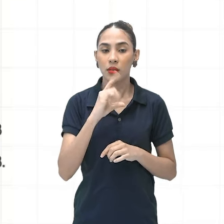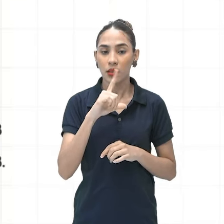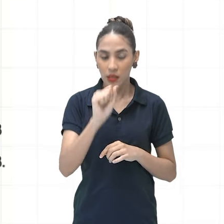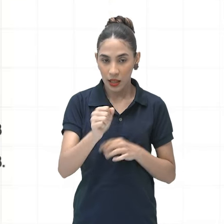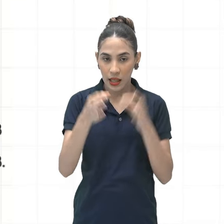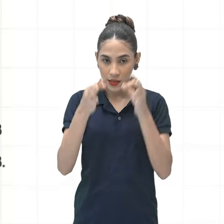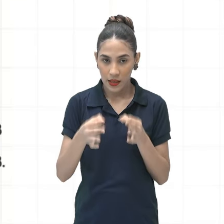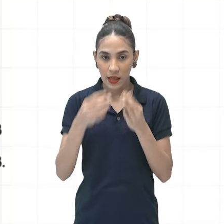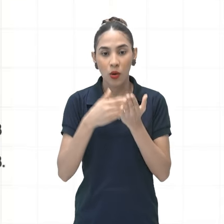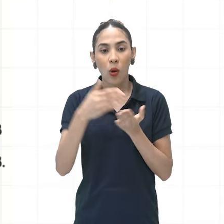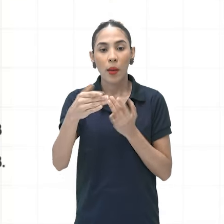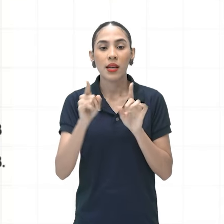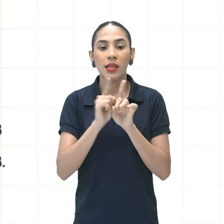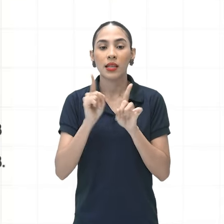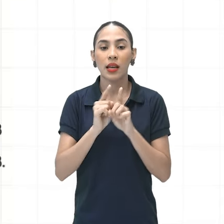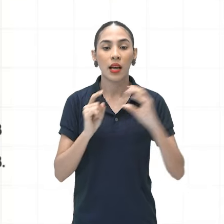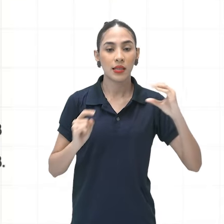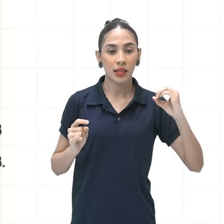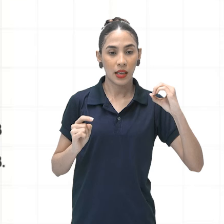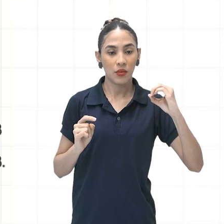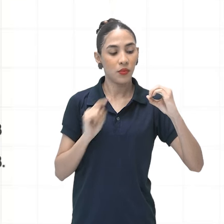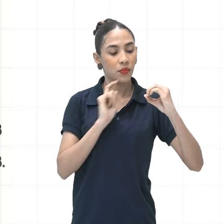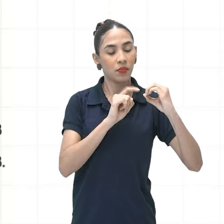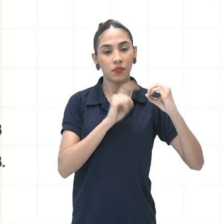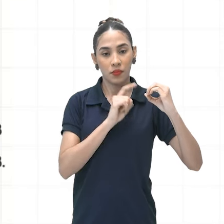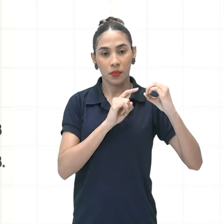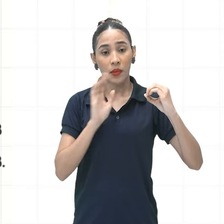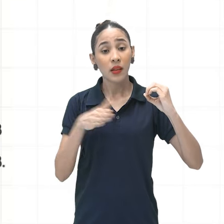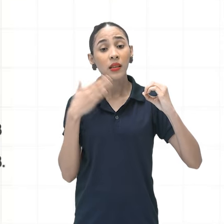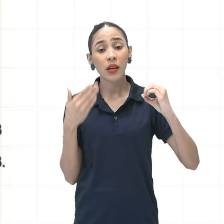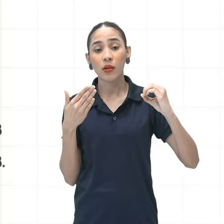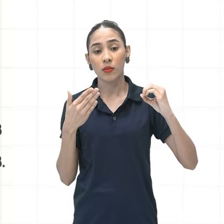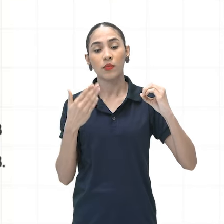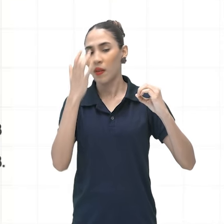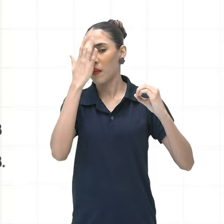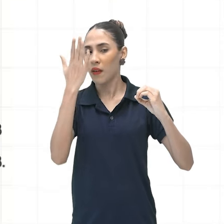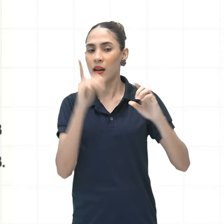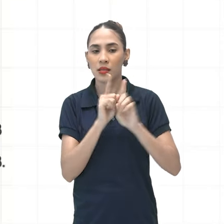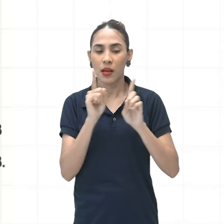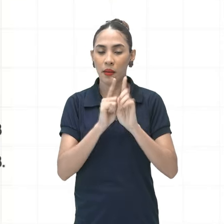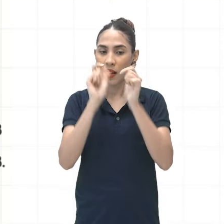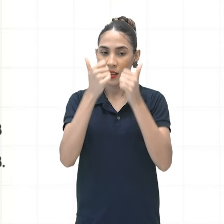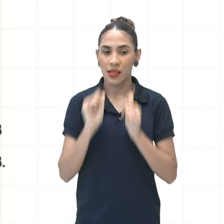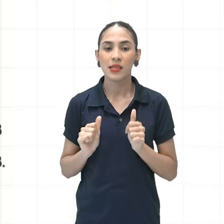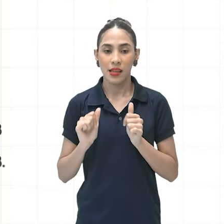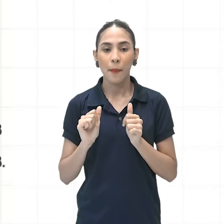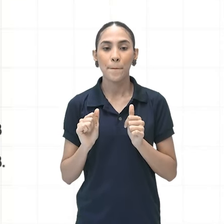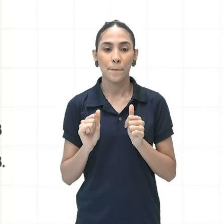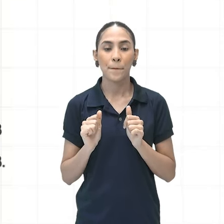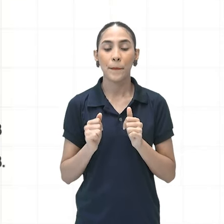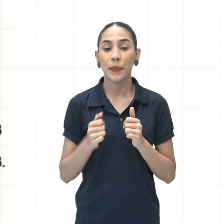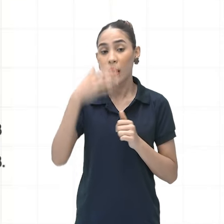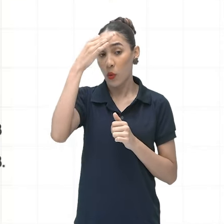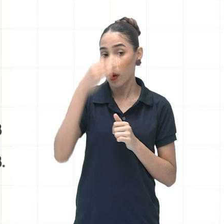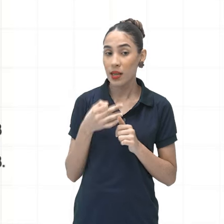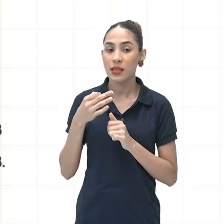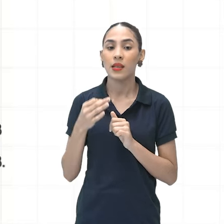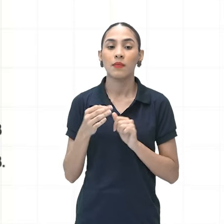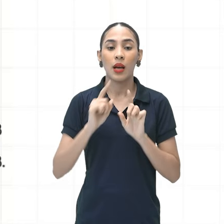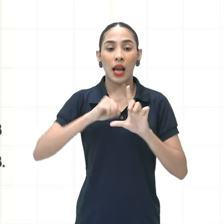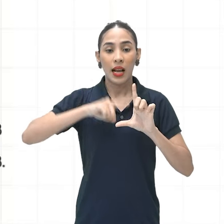está iniciando aqui no 0, né? Então, fica aí fácil a gente analisar a coerência do